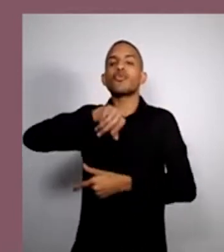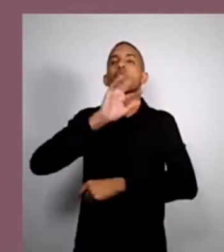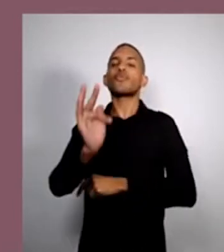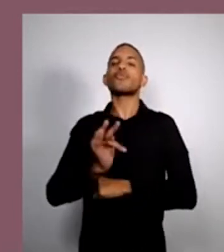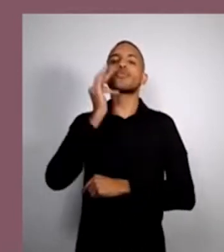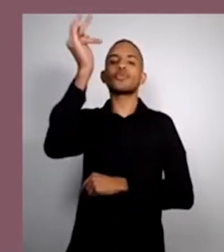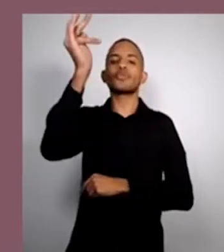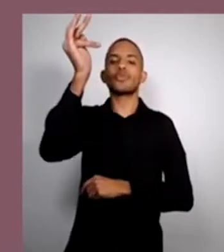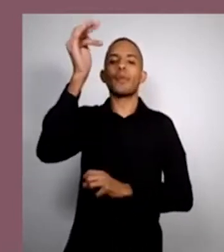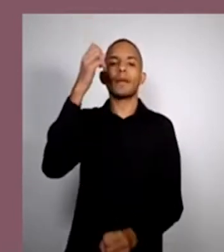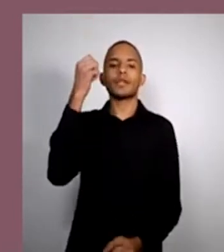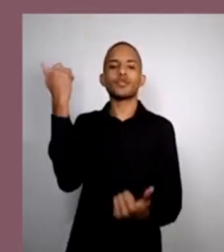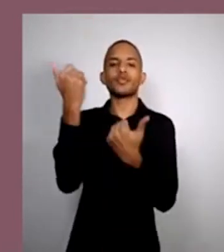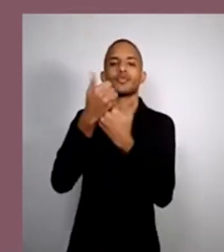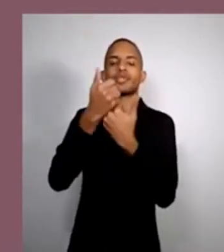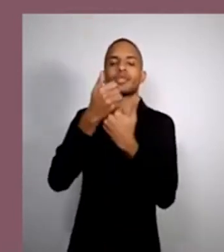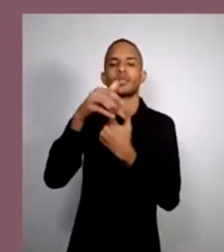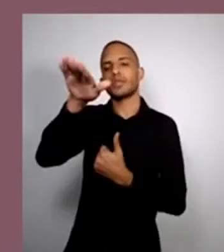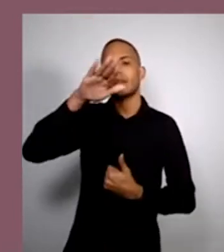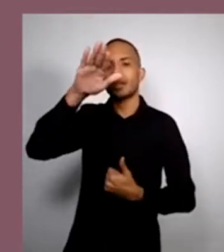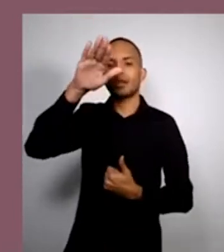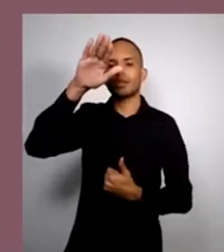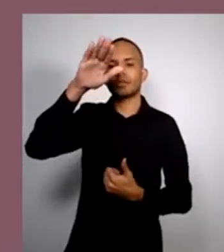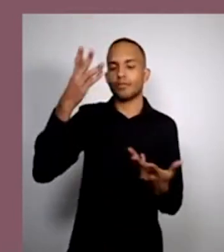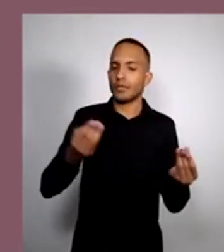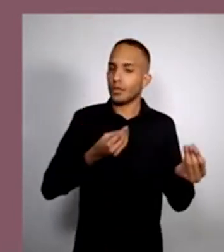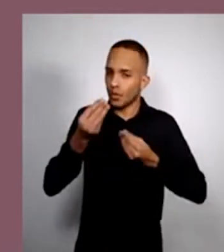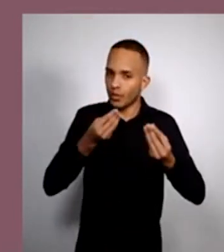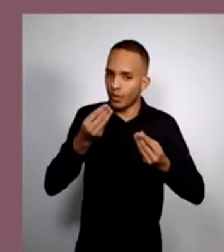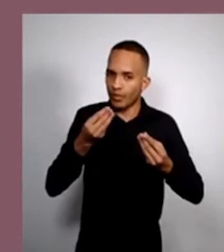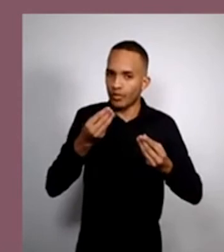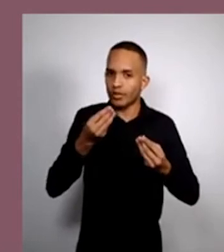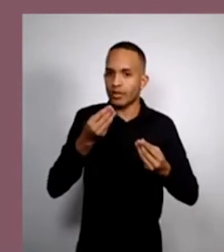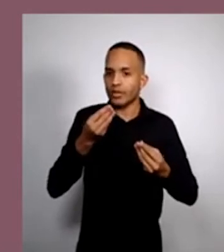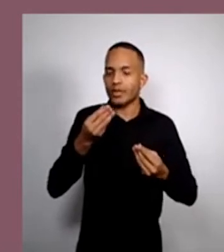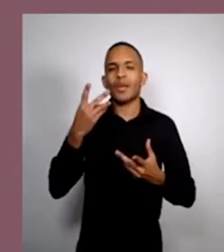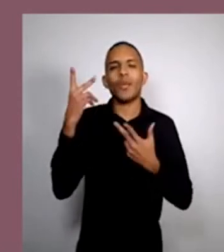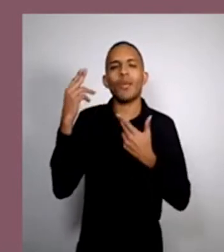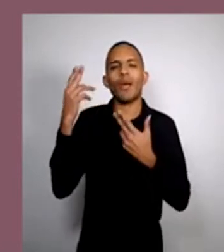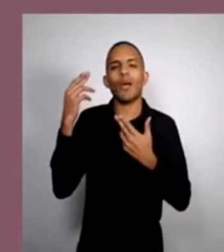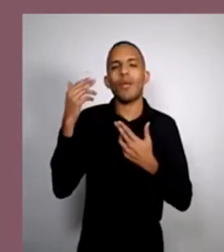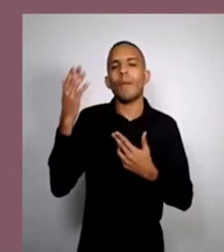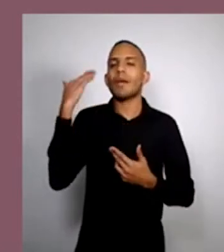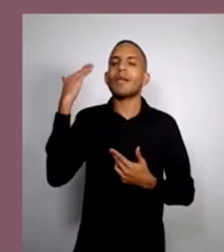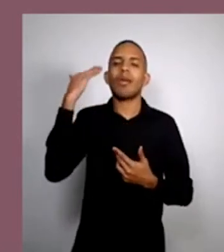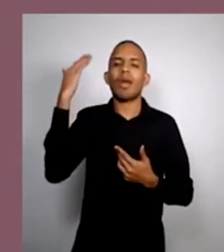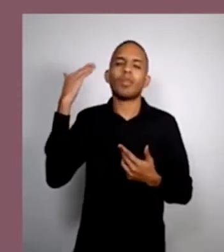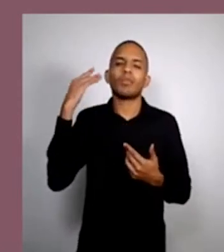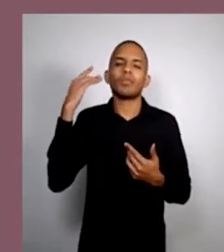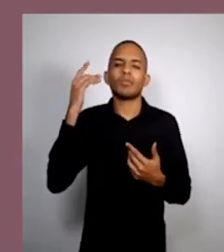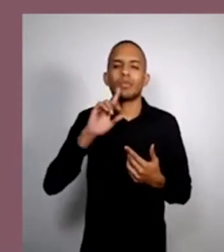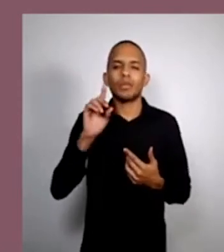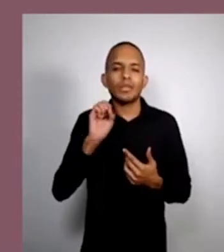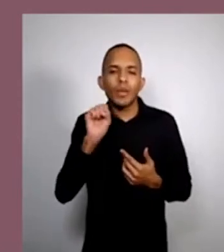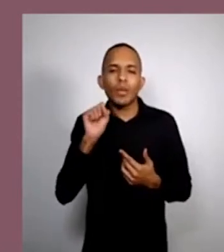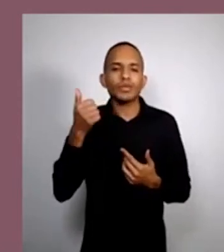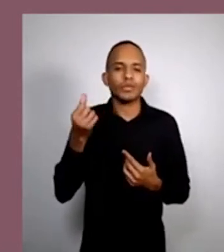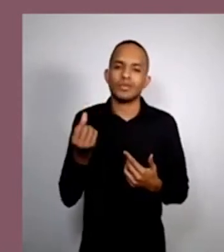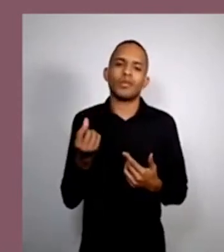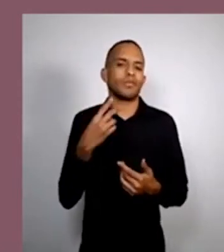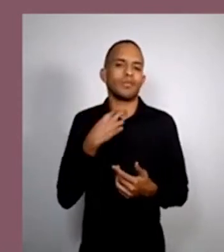para substituir aquele que vem vigorando desde o século XVI? Este não vale. Nós estamos criticando o